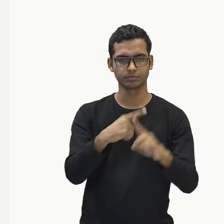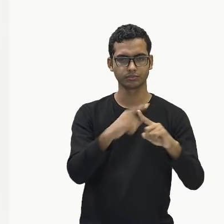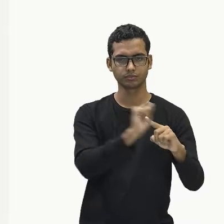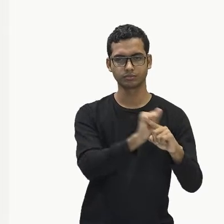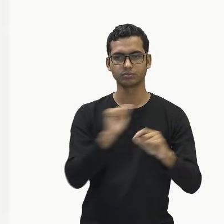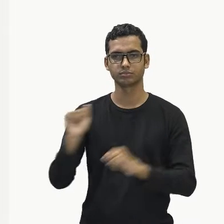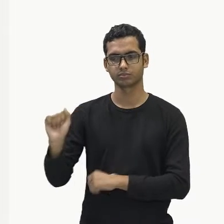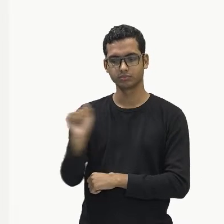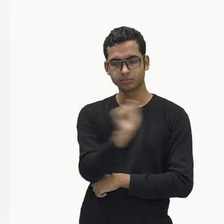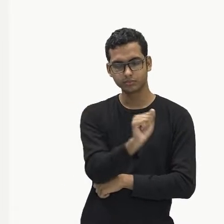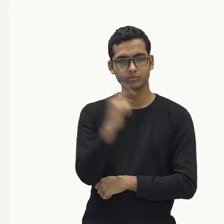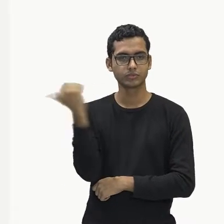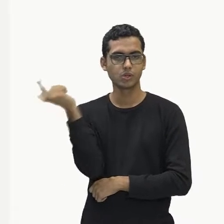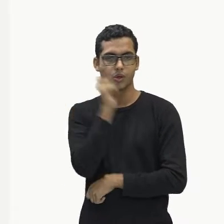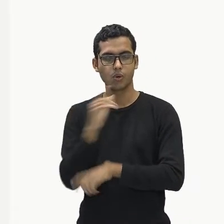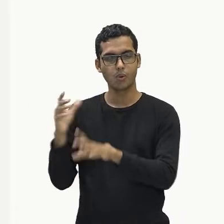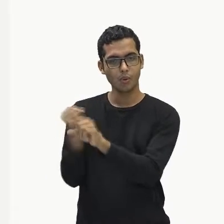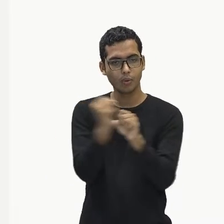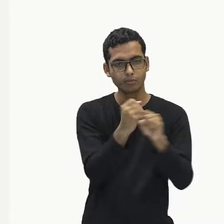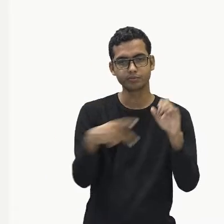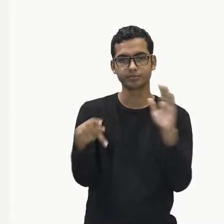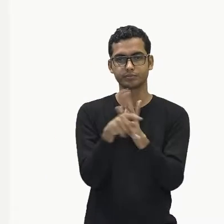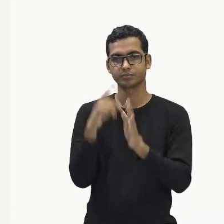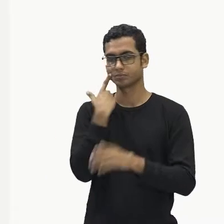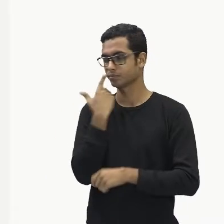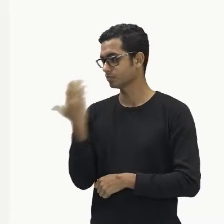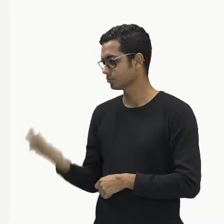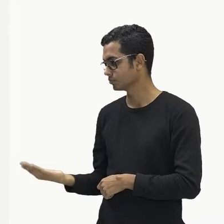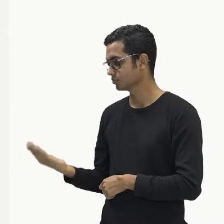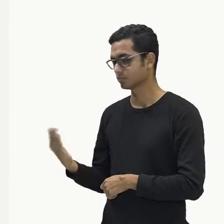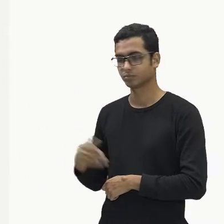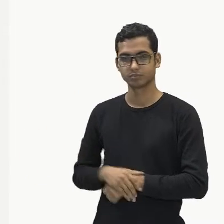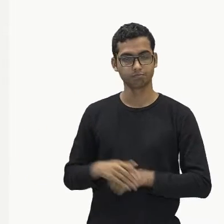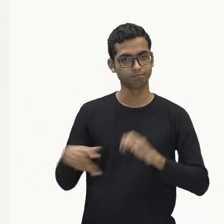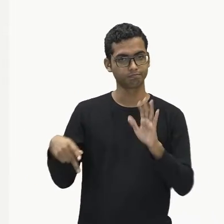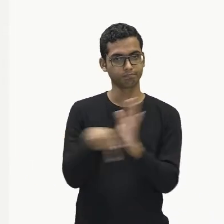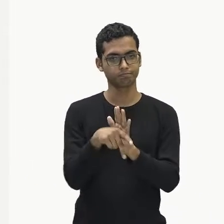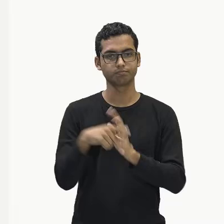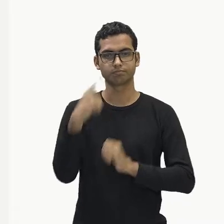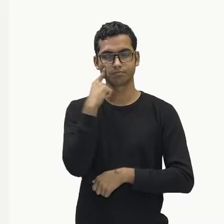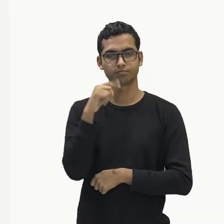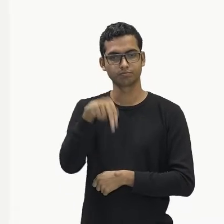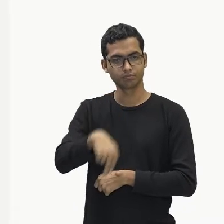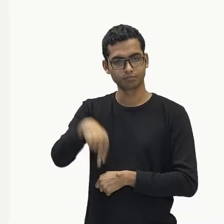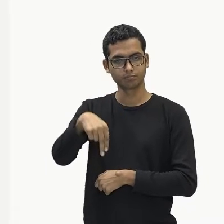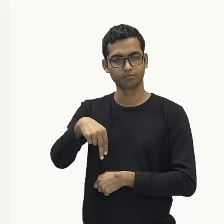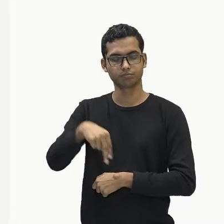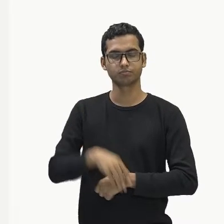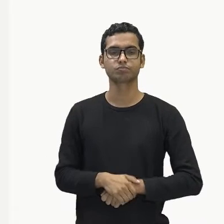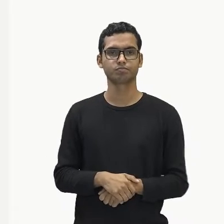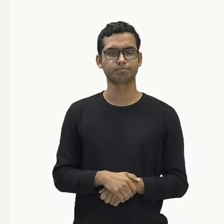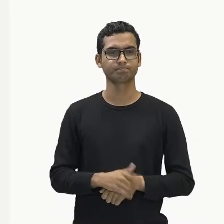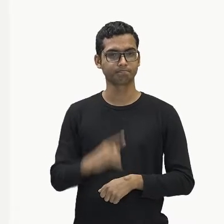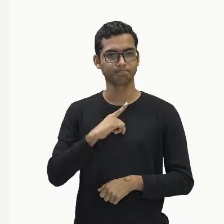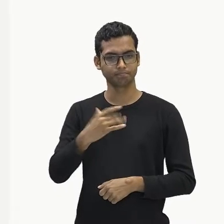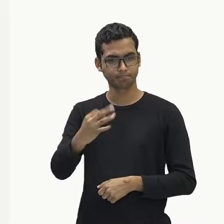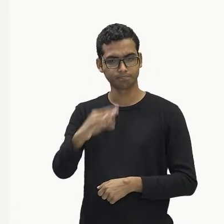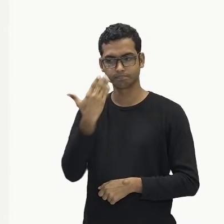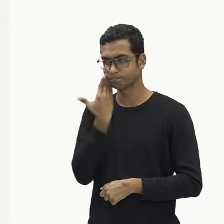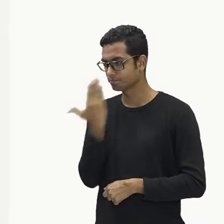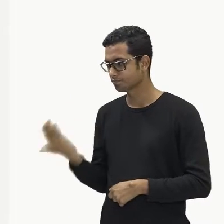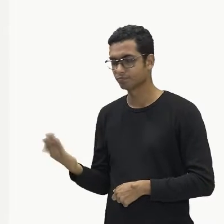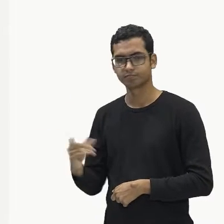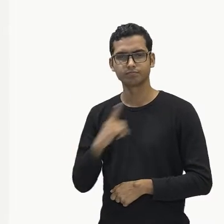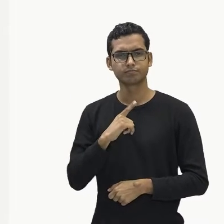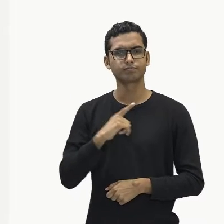multiplicação tantas vezes o expoente N mandar. Então, aqui nós vamos ter